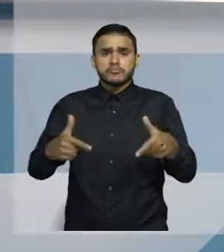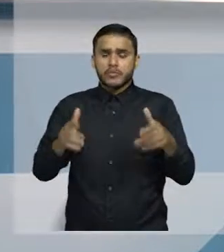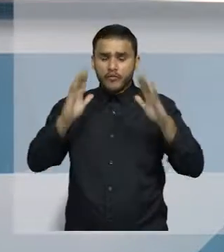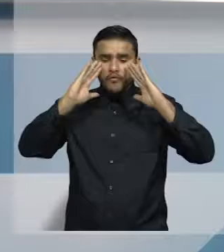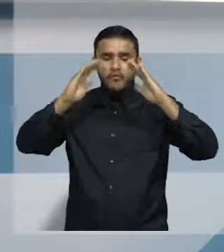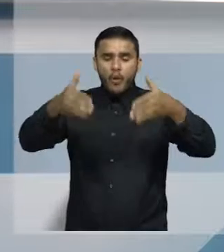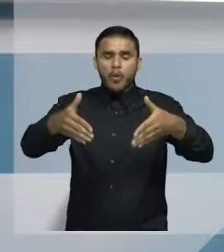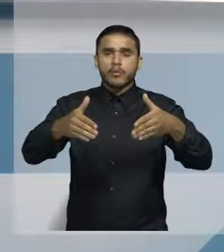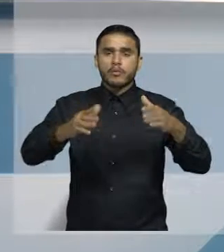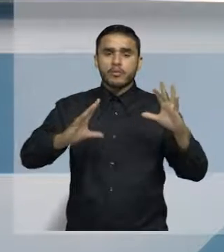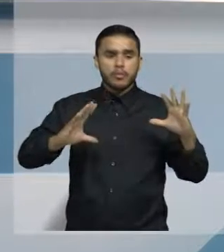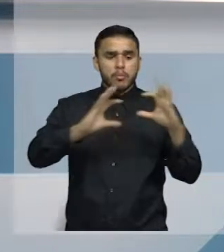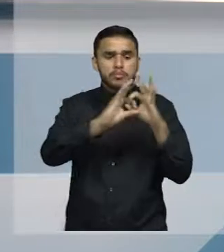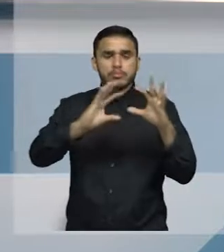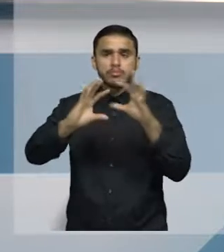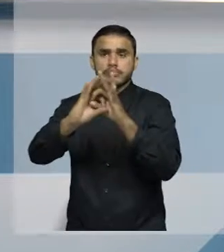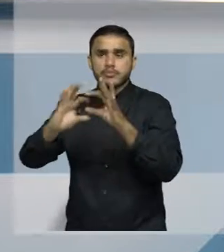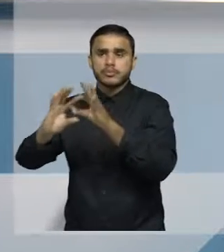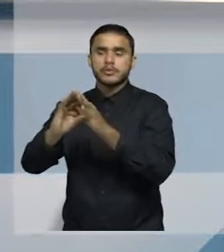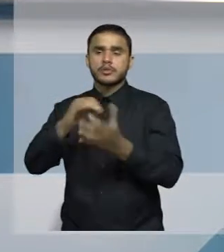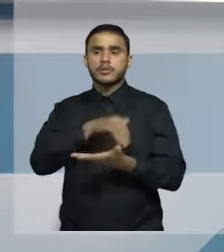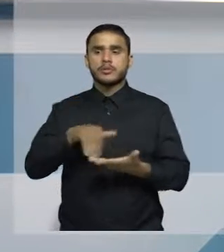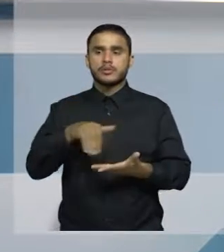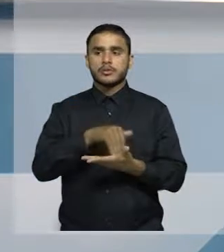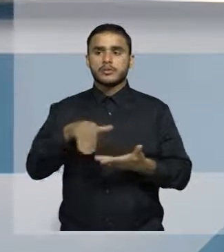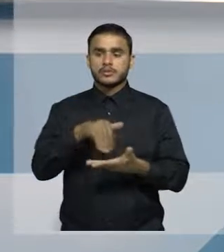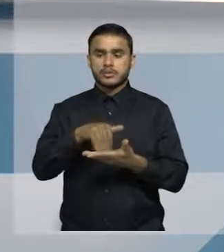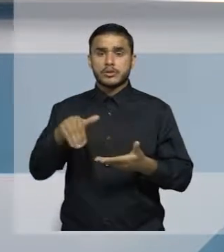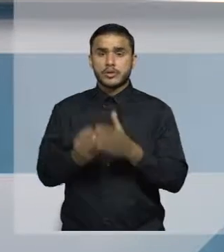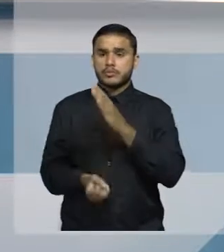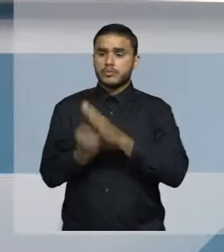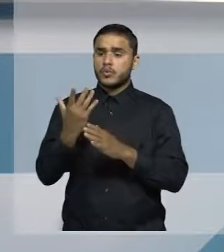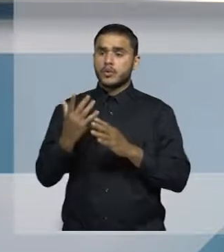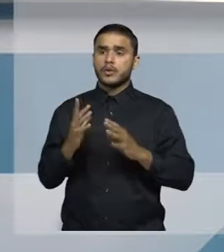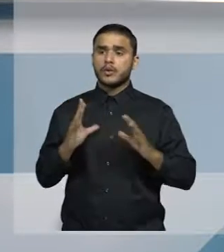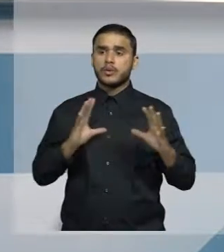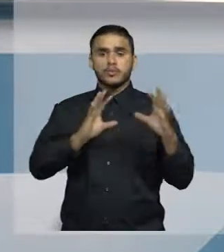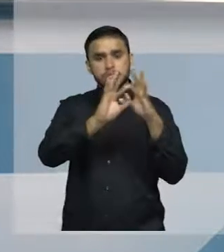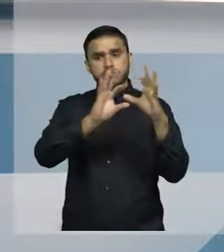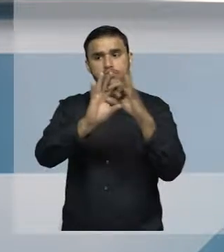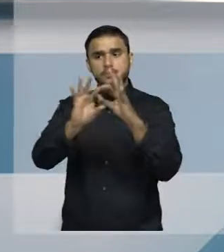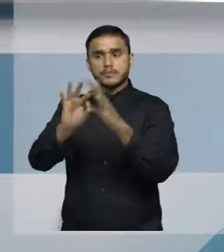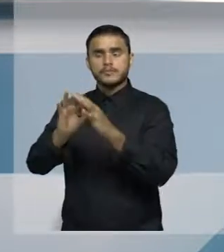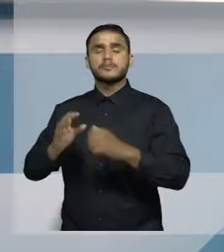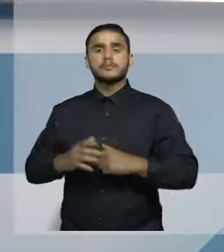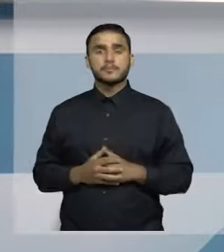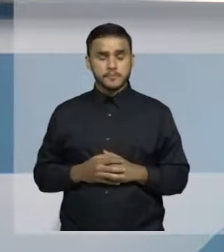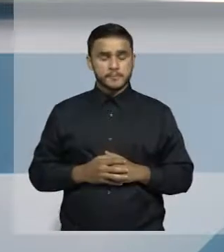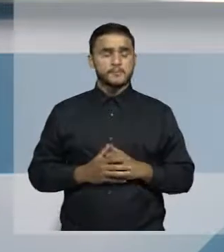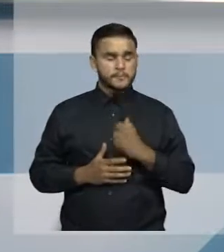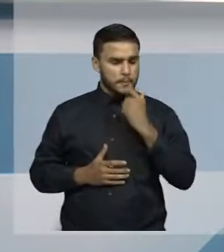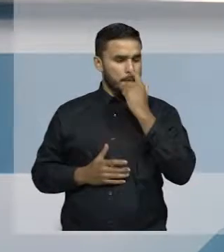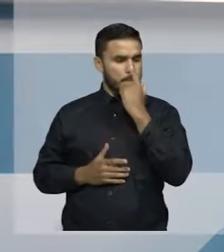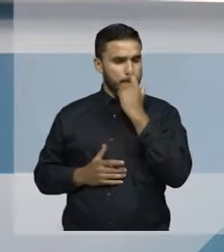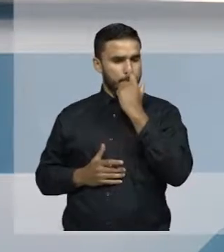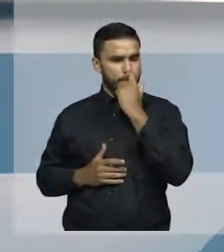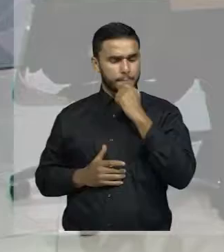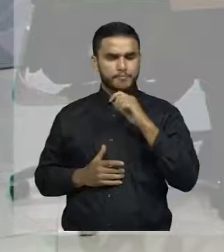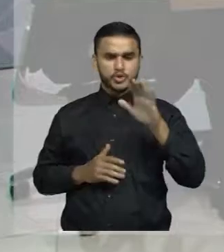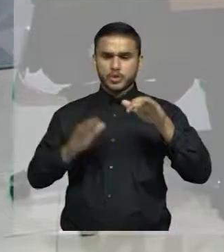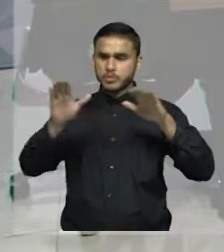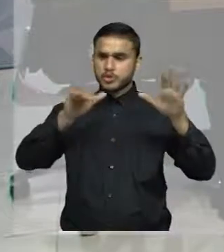algo nessa direção. A criação de uma secretaria extraordinária, intersetorial, onde reunissem